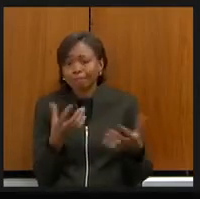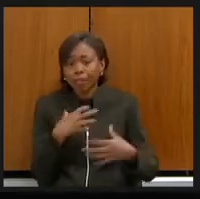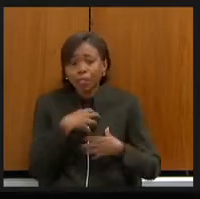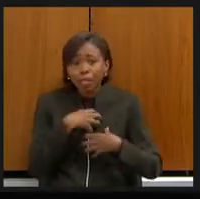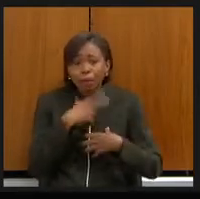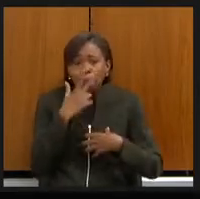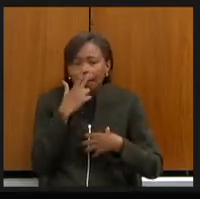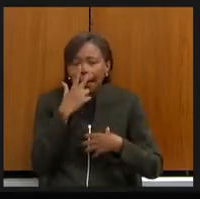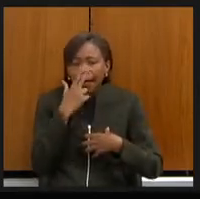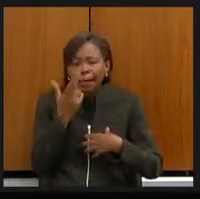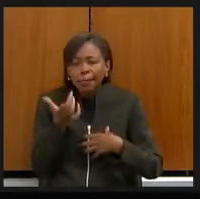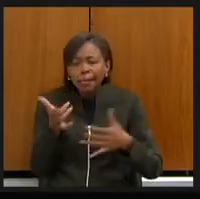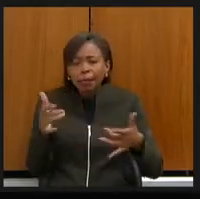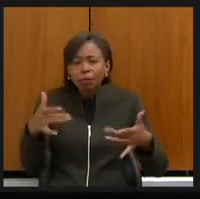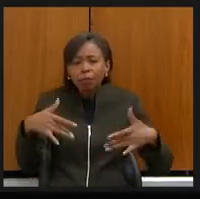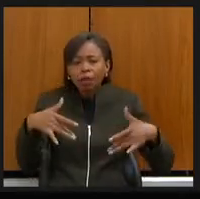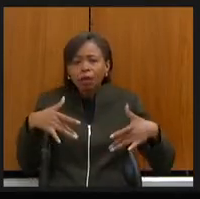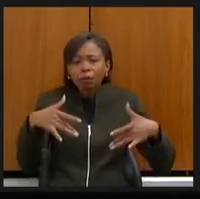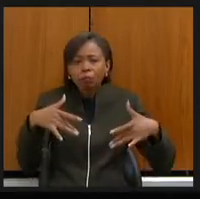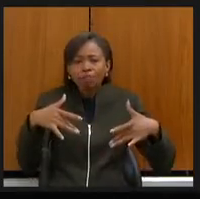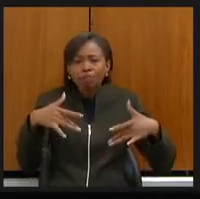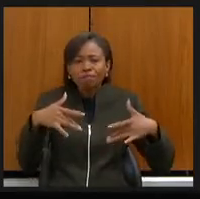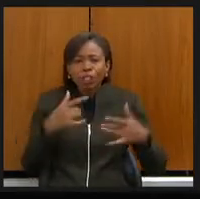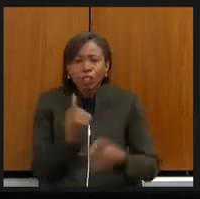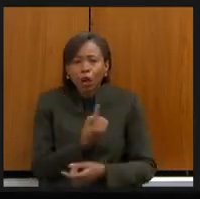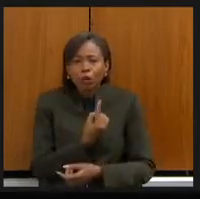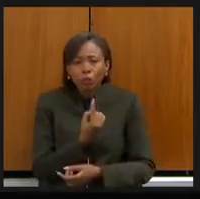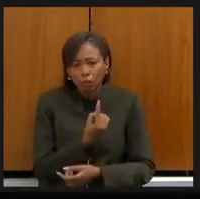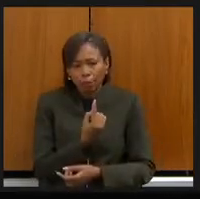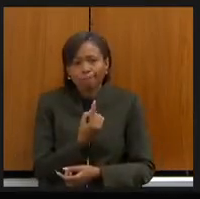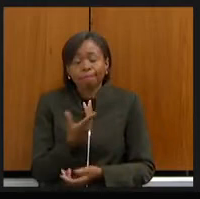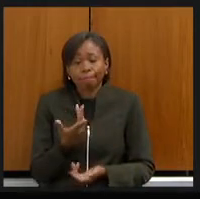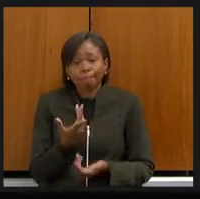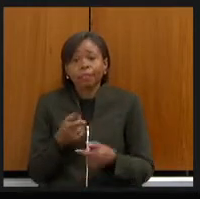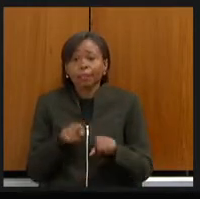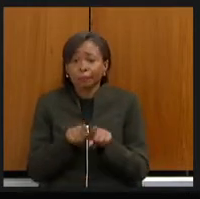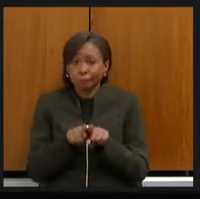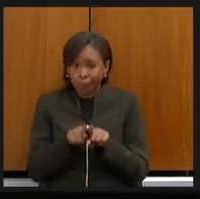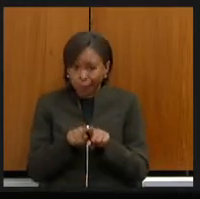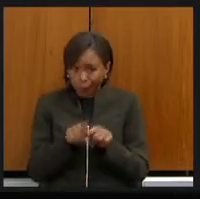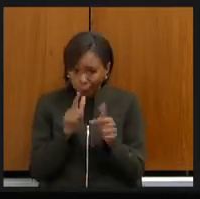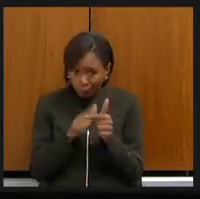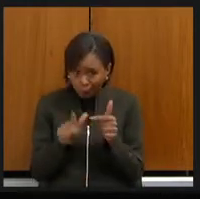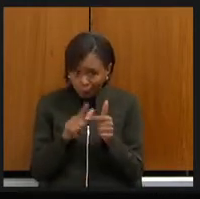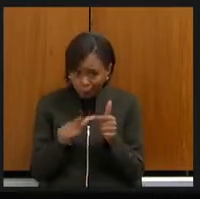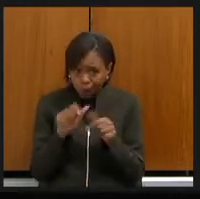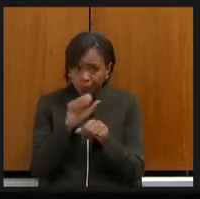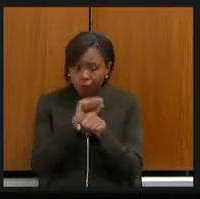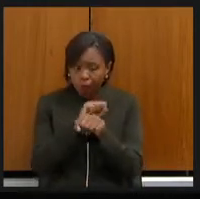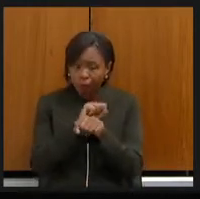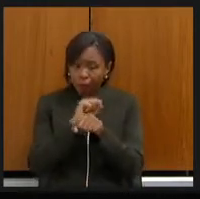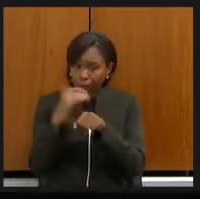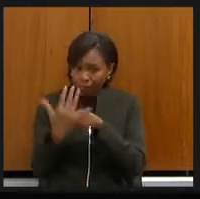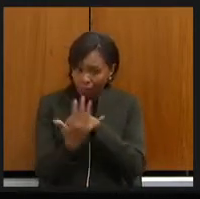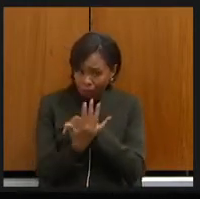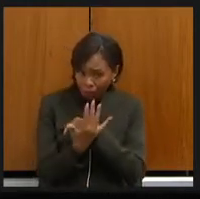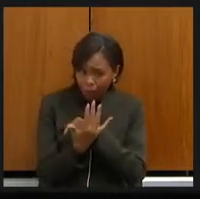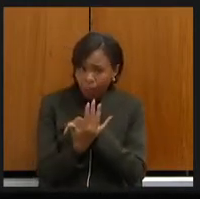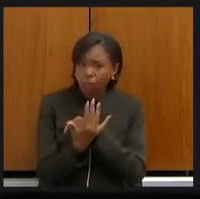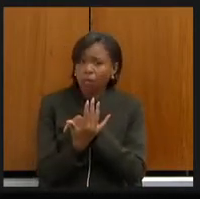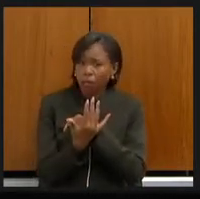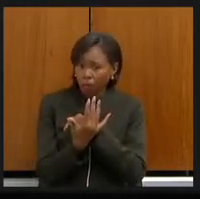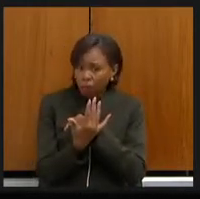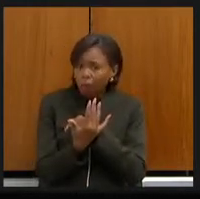abandonado né e com esse problema da pandemia também a gente Pessoal tá sentindo